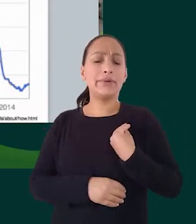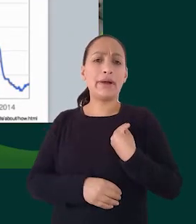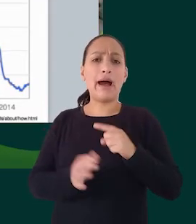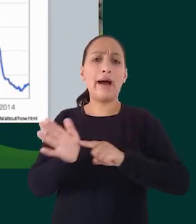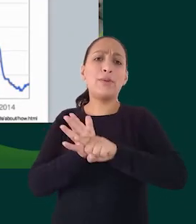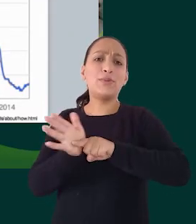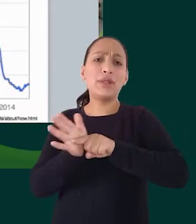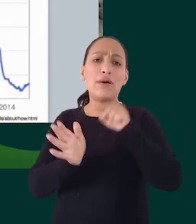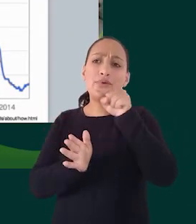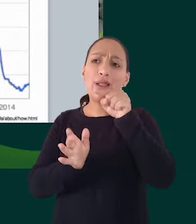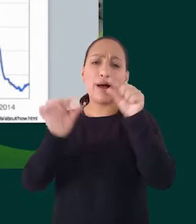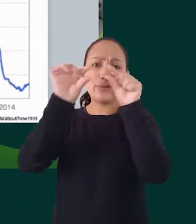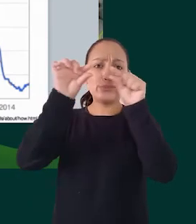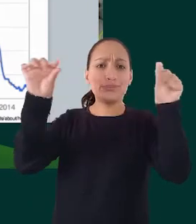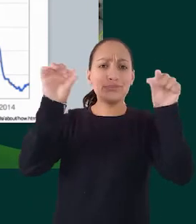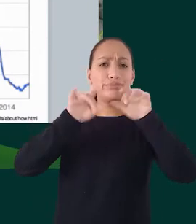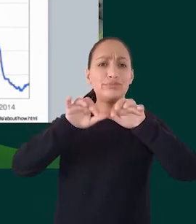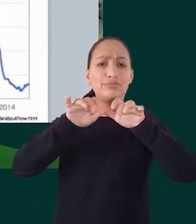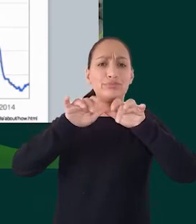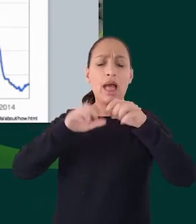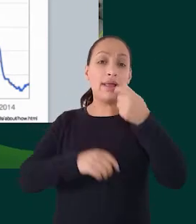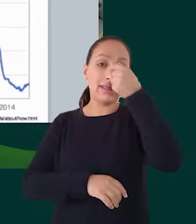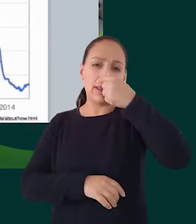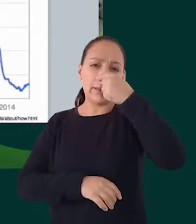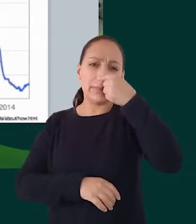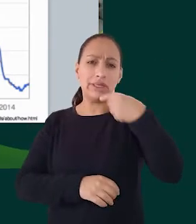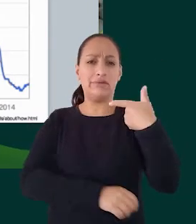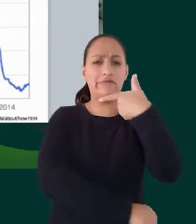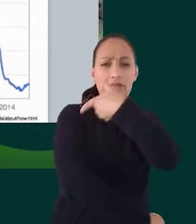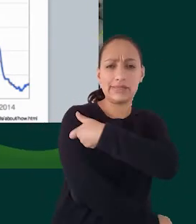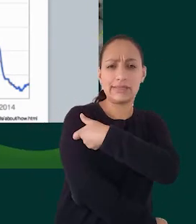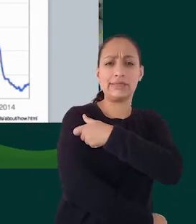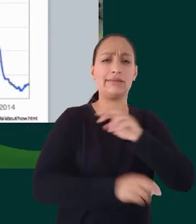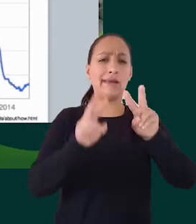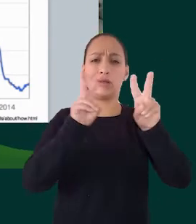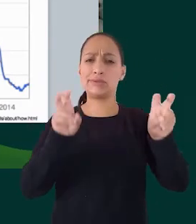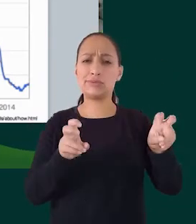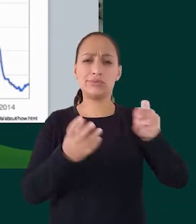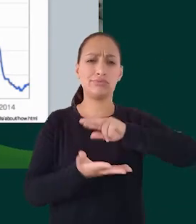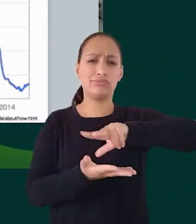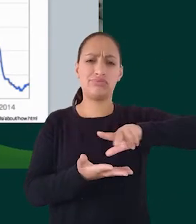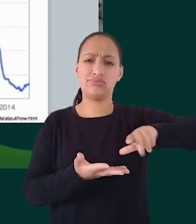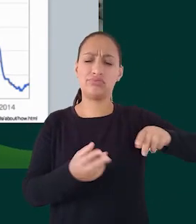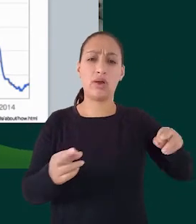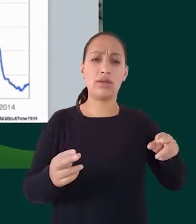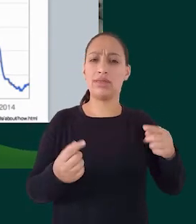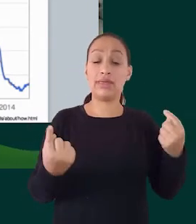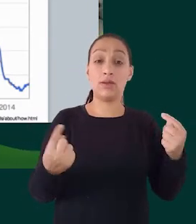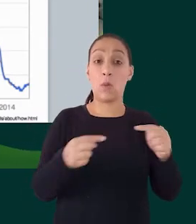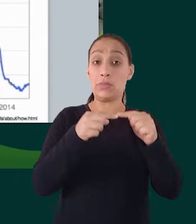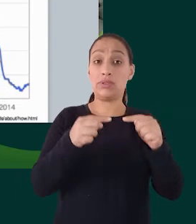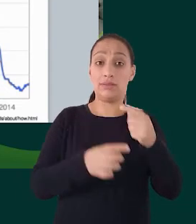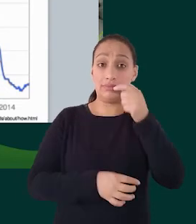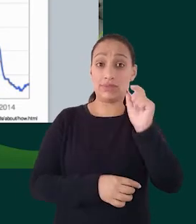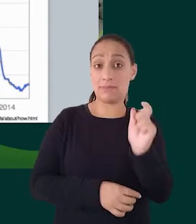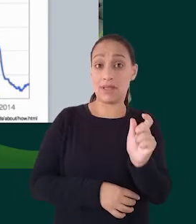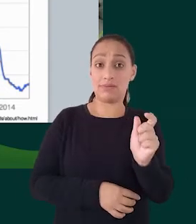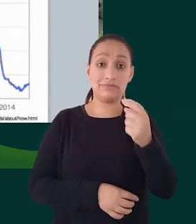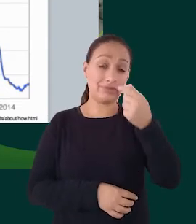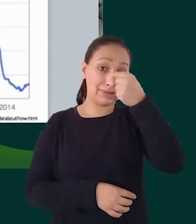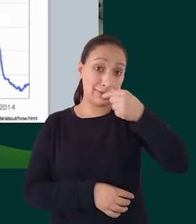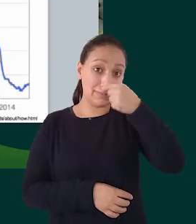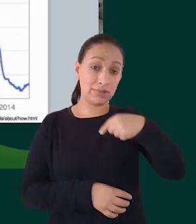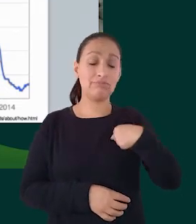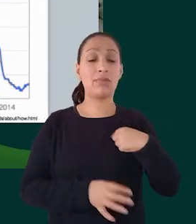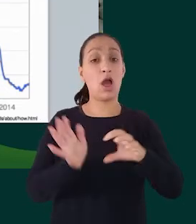de gripes, por vacina de gripe, por informações diversas relacionadas à gripe, e a Google fez